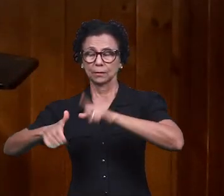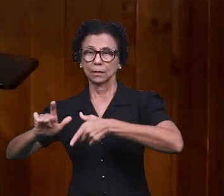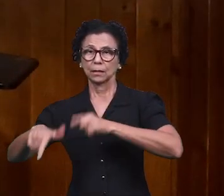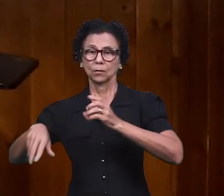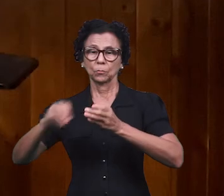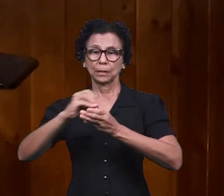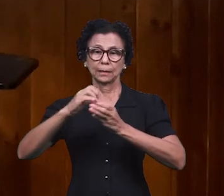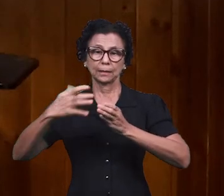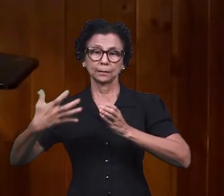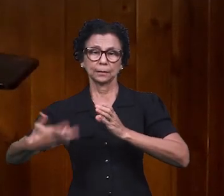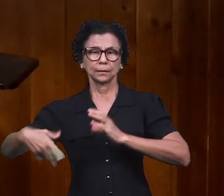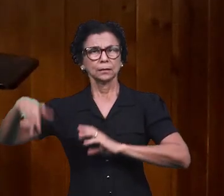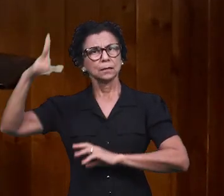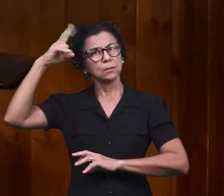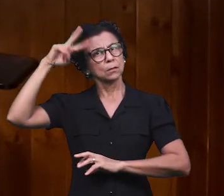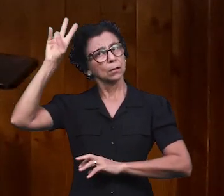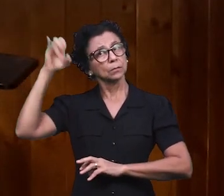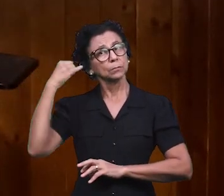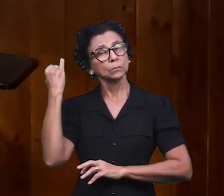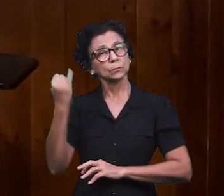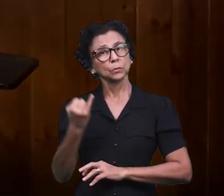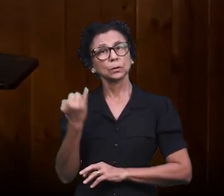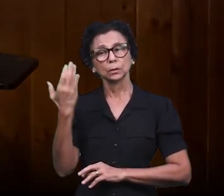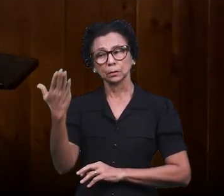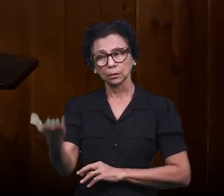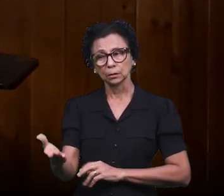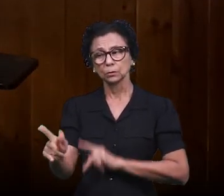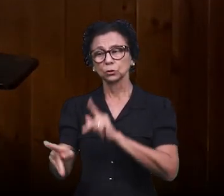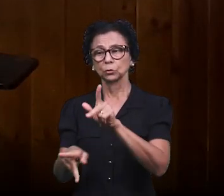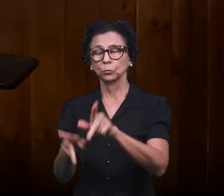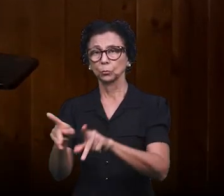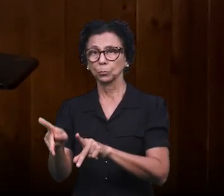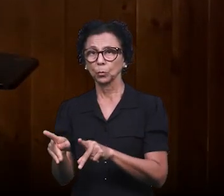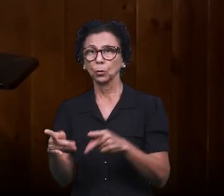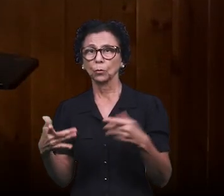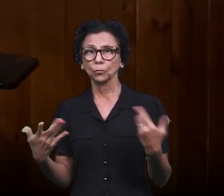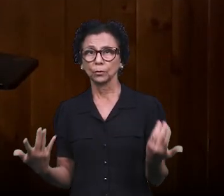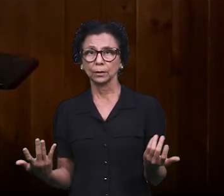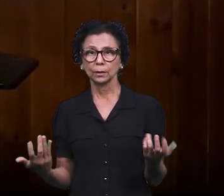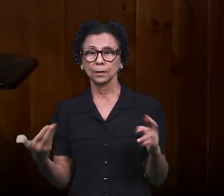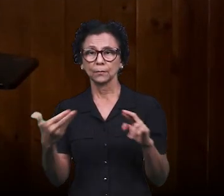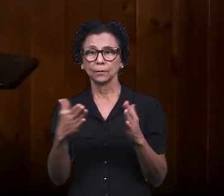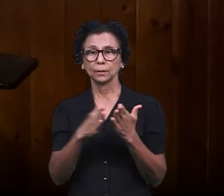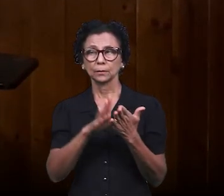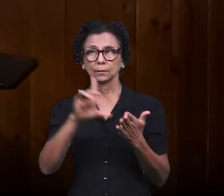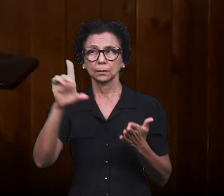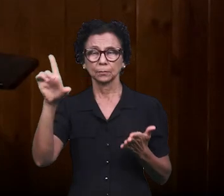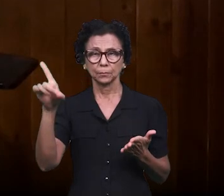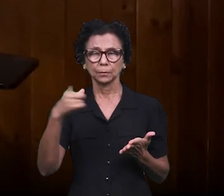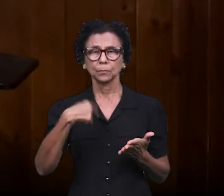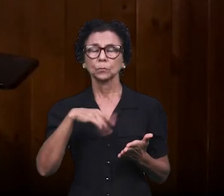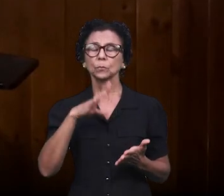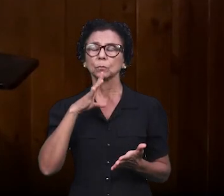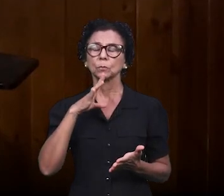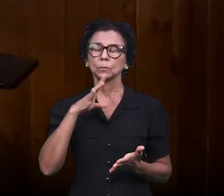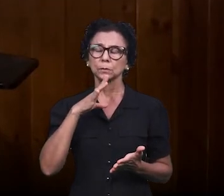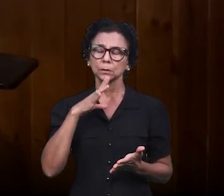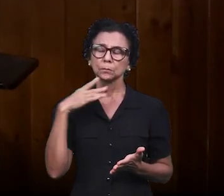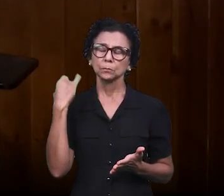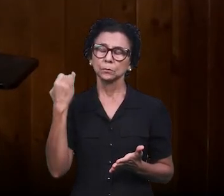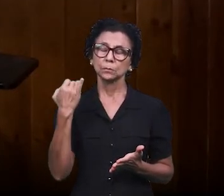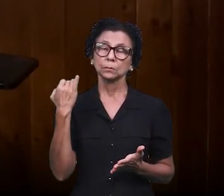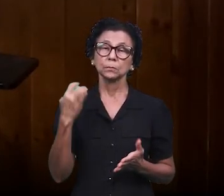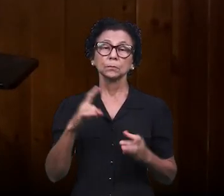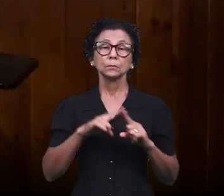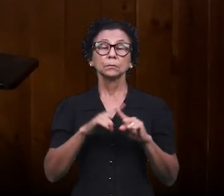caráter histórico muito importante para o povo, biblicamente falando também é muito bom nós conhecermos, mas para a